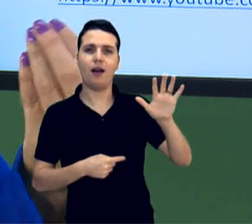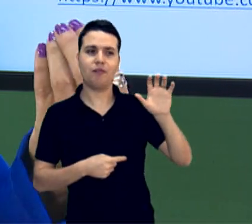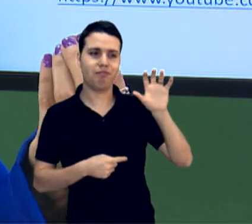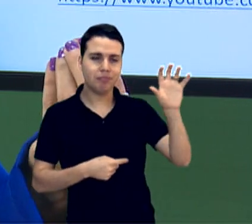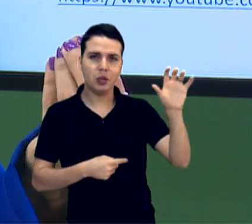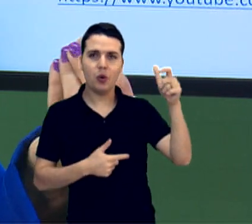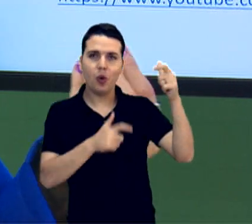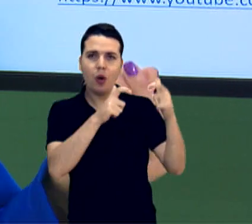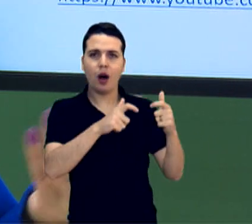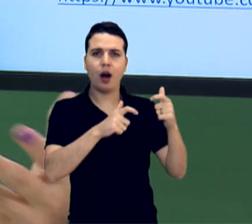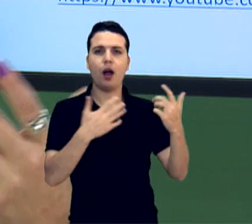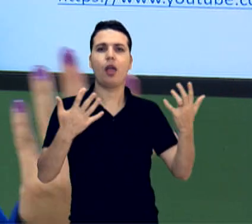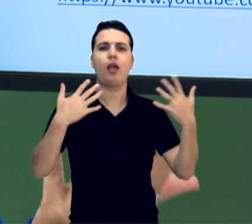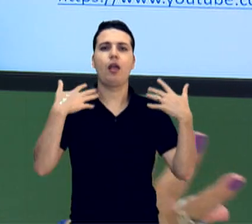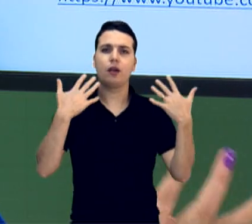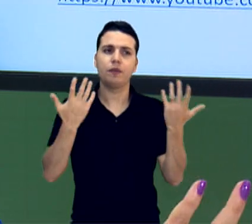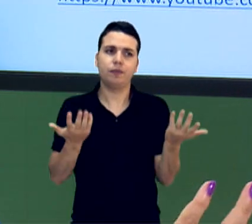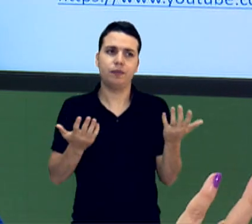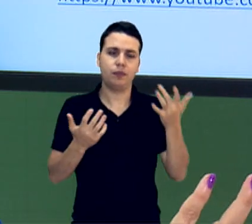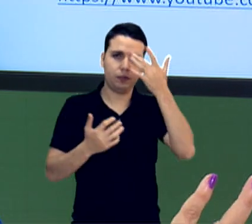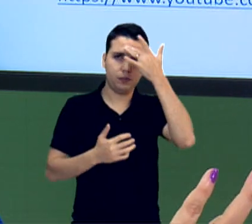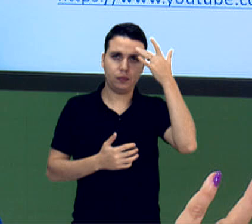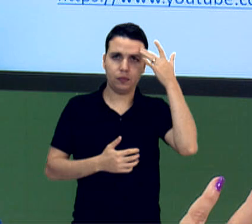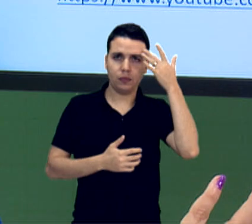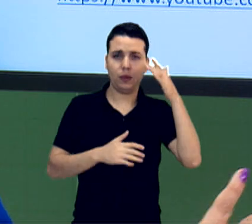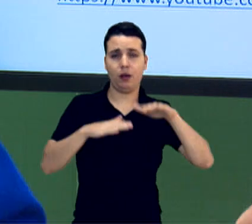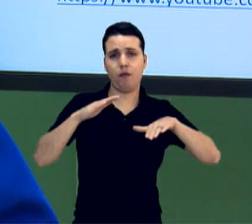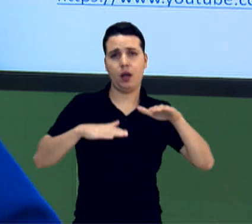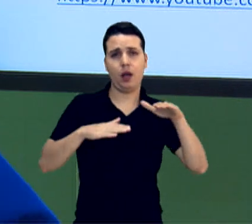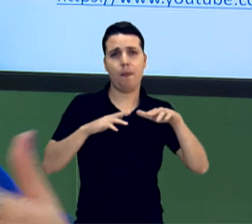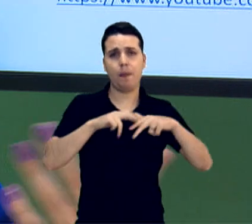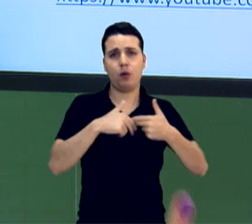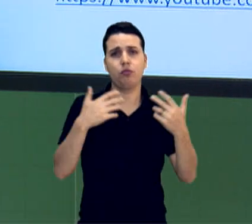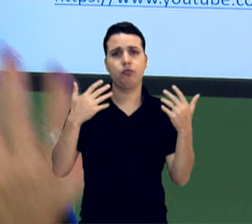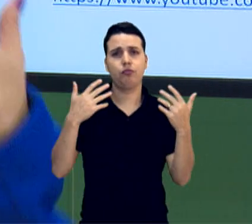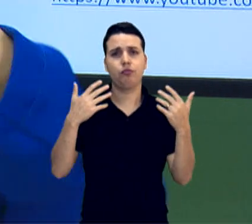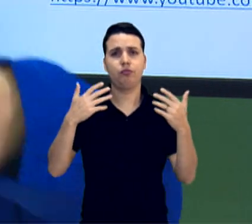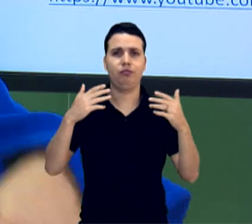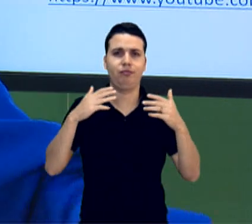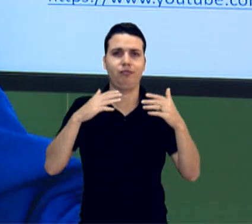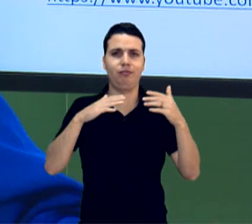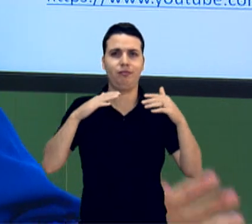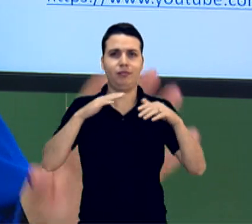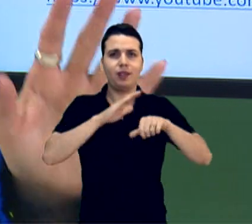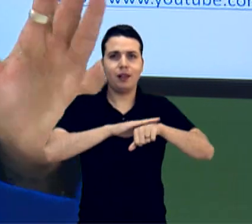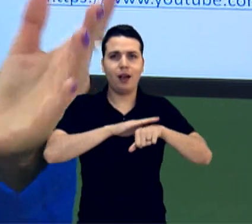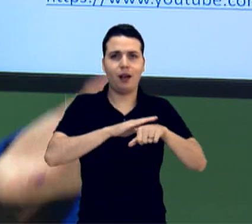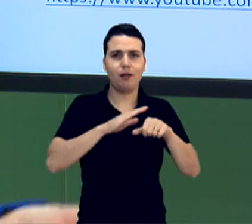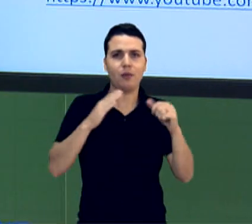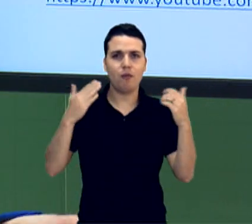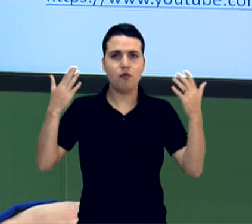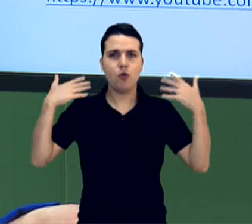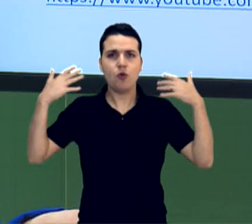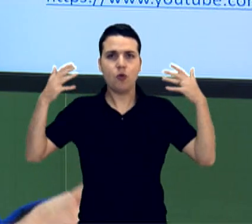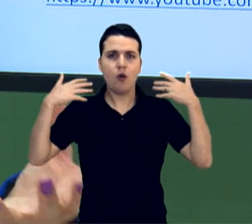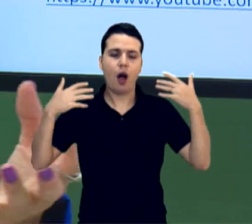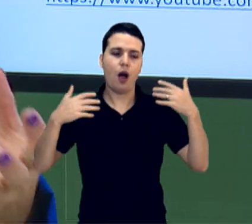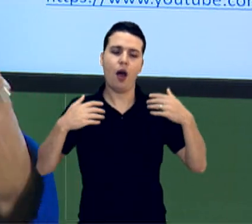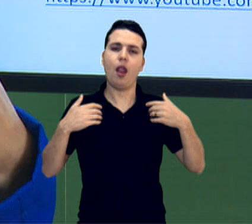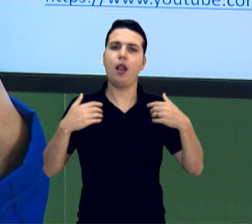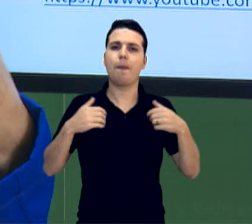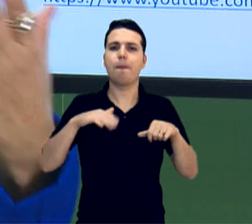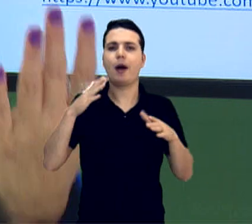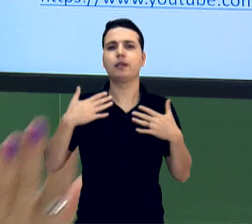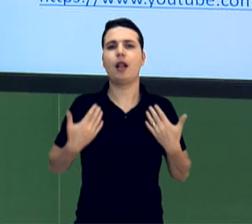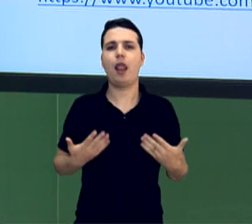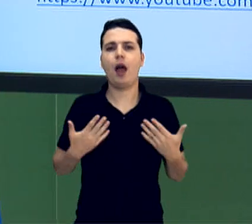né? Então as pessoas, né, acabam, pela temperatura, usando roupas mais leves, que mostram mais o corpo. Então